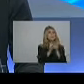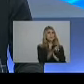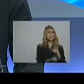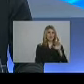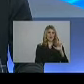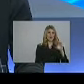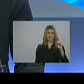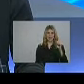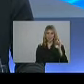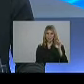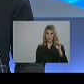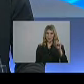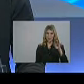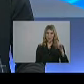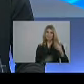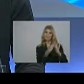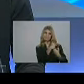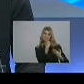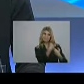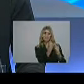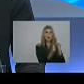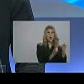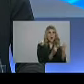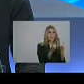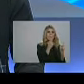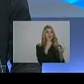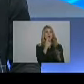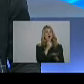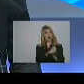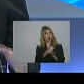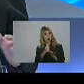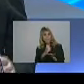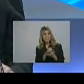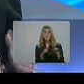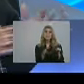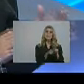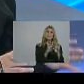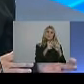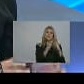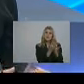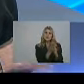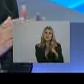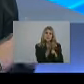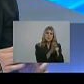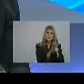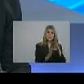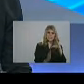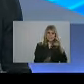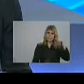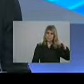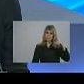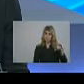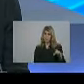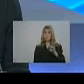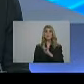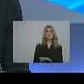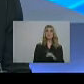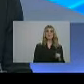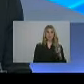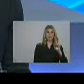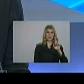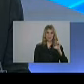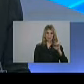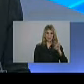que foi chefe do BOPE, para me assessorar com ele. Contratamos um estudo feito pelo CLP, coordenado pelo professor Leandro Piquet,